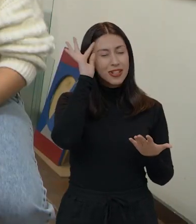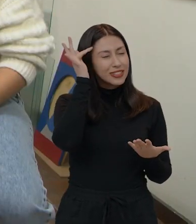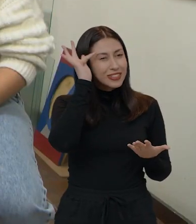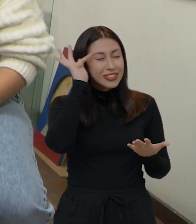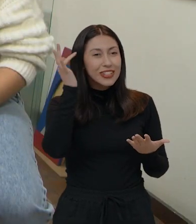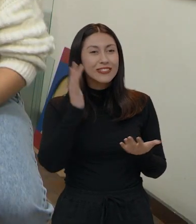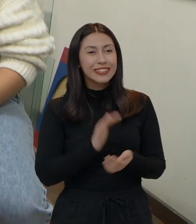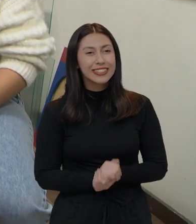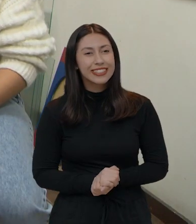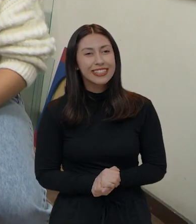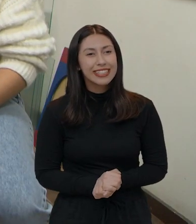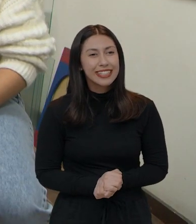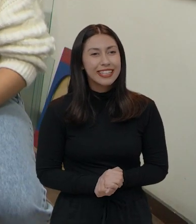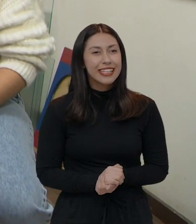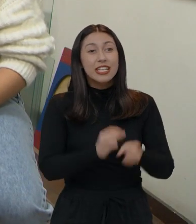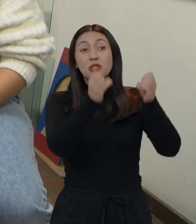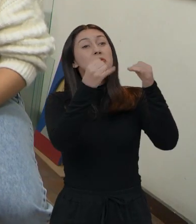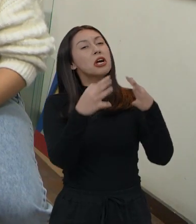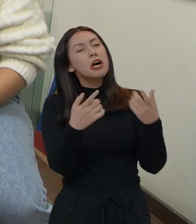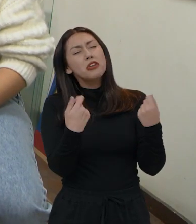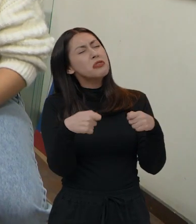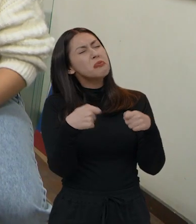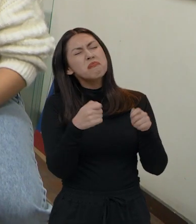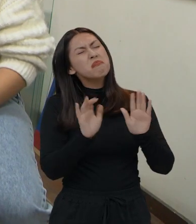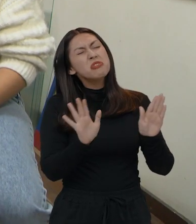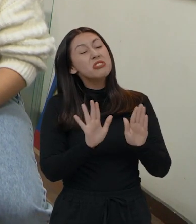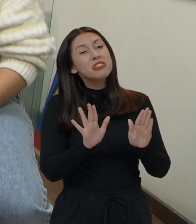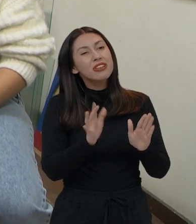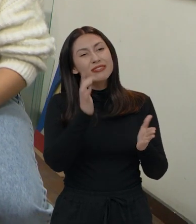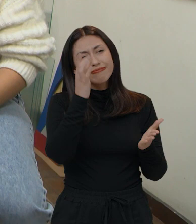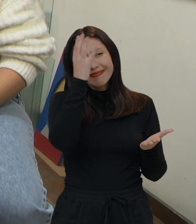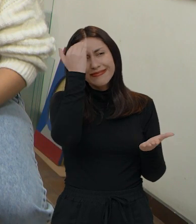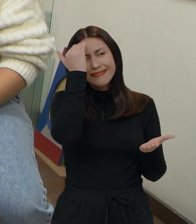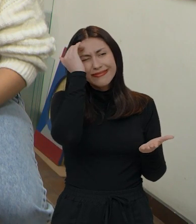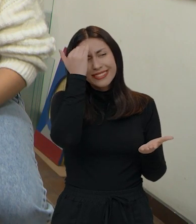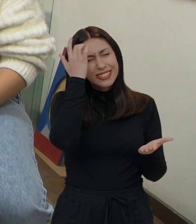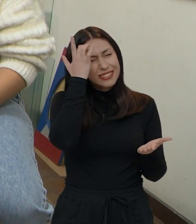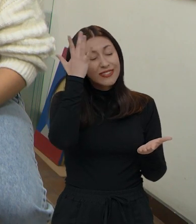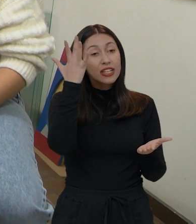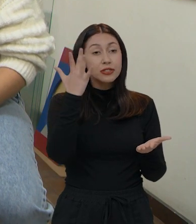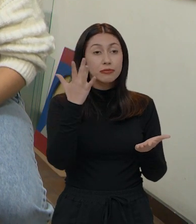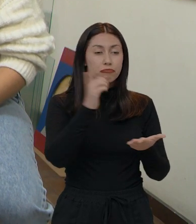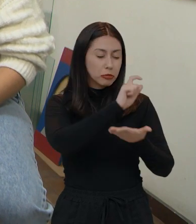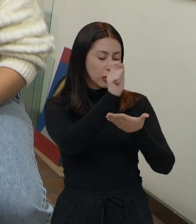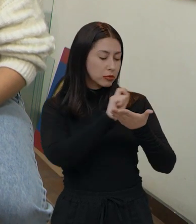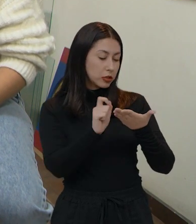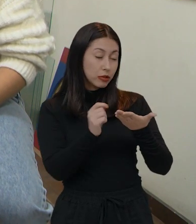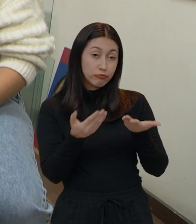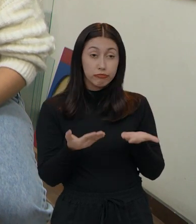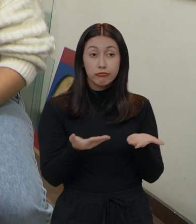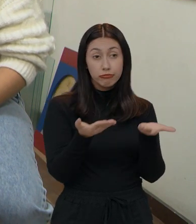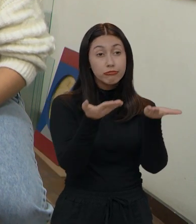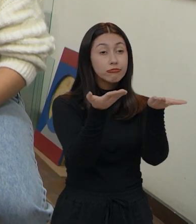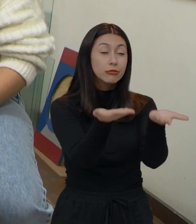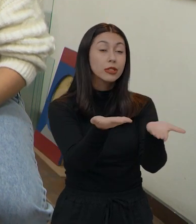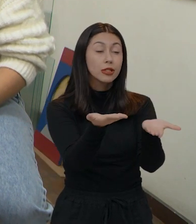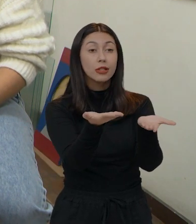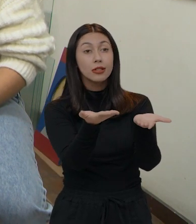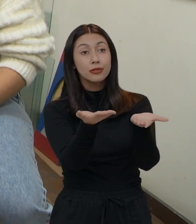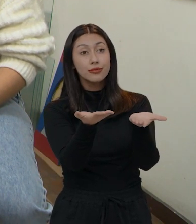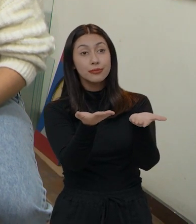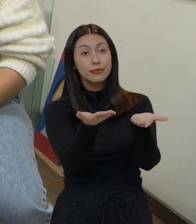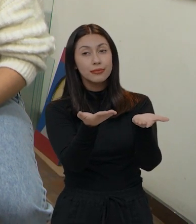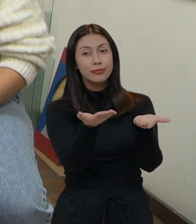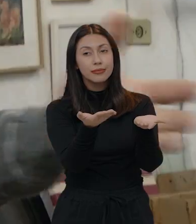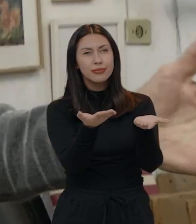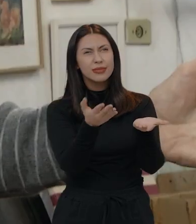nem destrinchar. Você é fácil de entender. Aí eu levei e entreguei para dona Marieta,